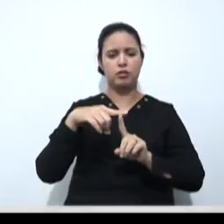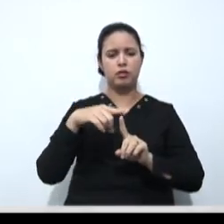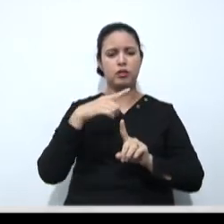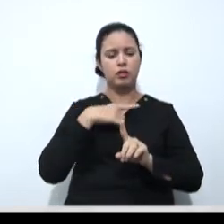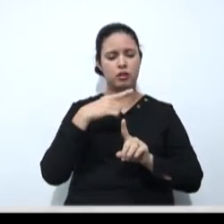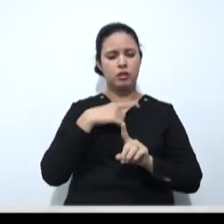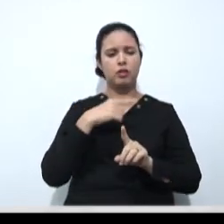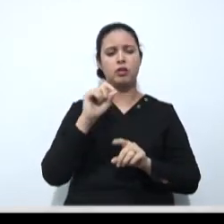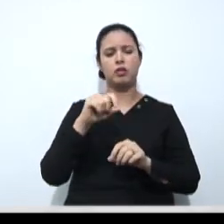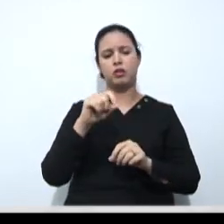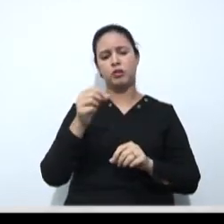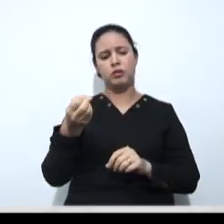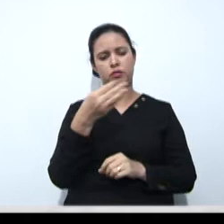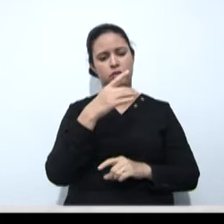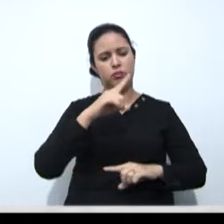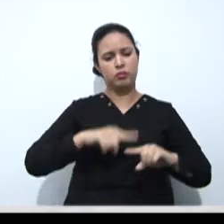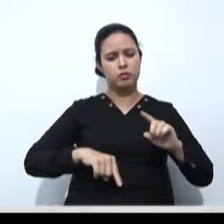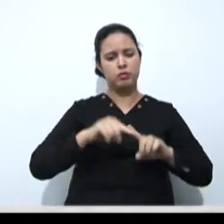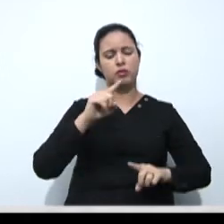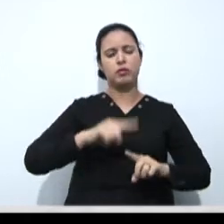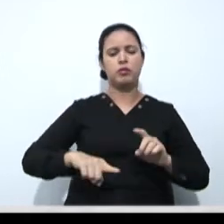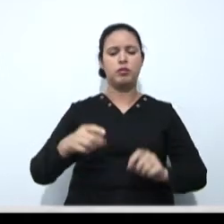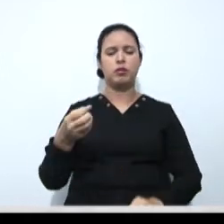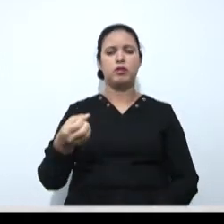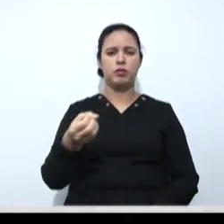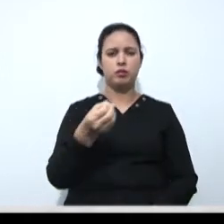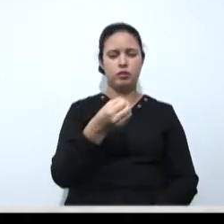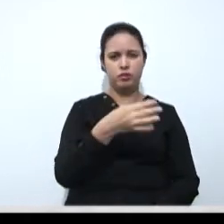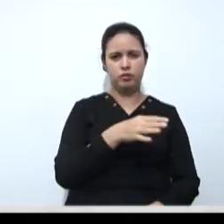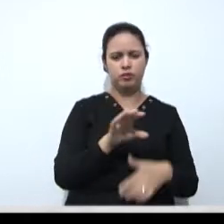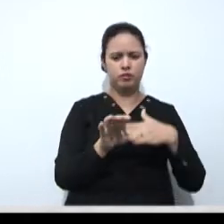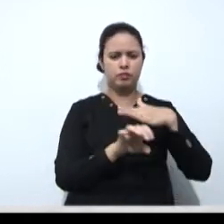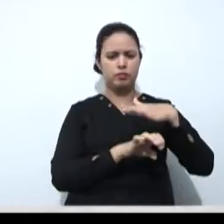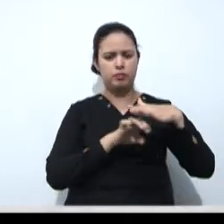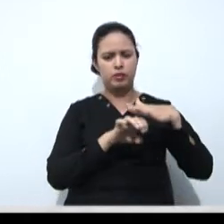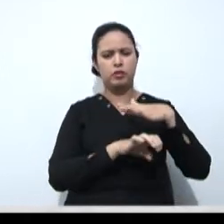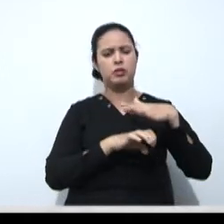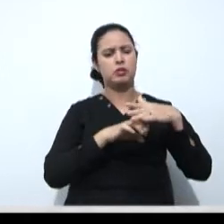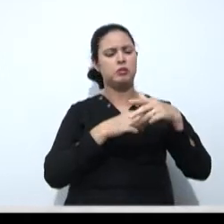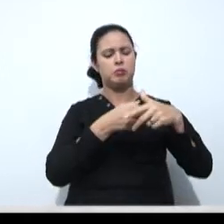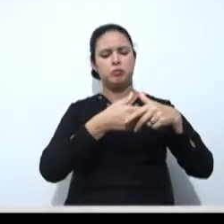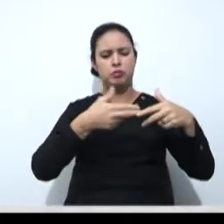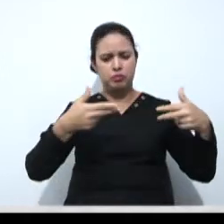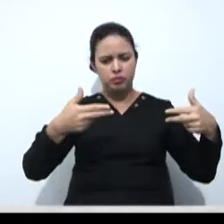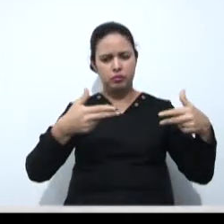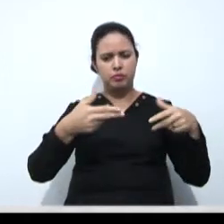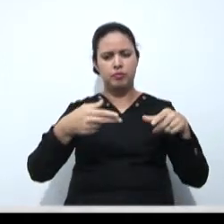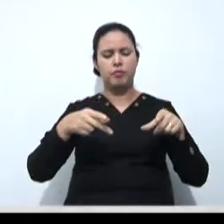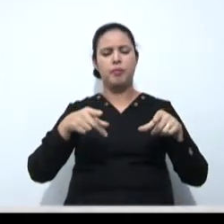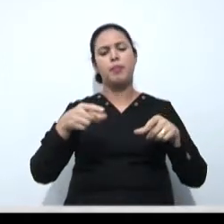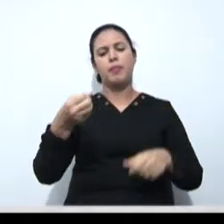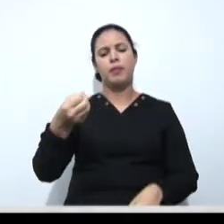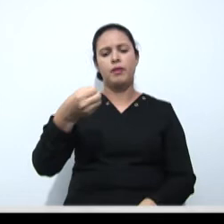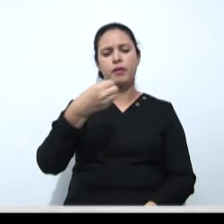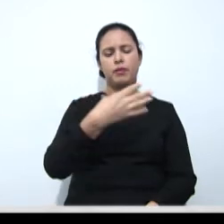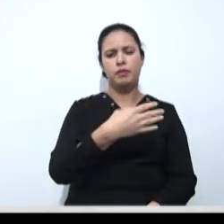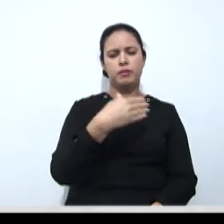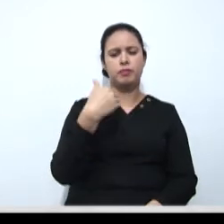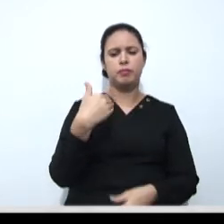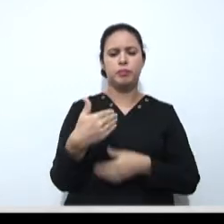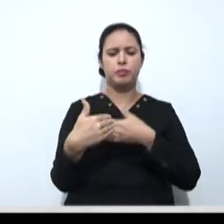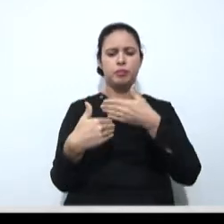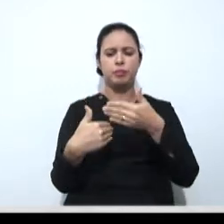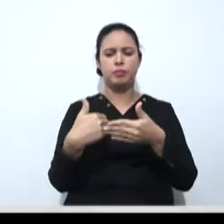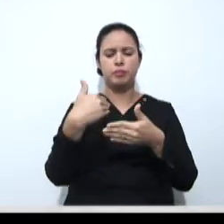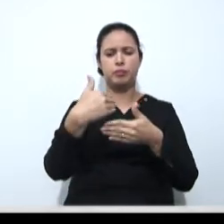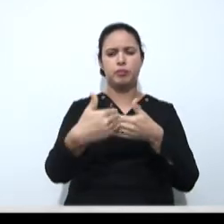inovação por produto, inovação organizacional, quando tenho novos tipos de organização, inovação por